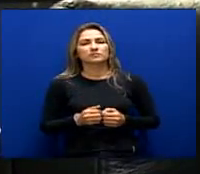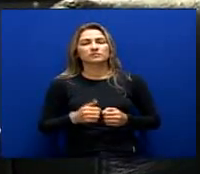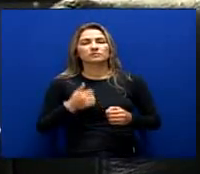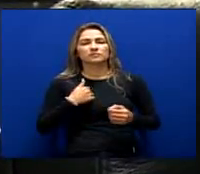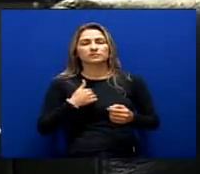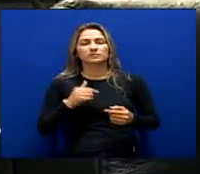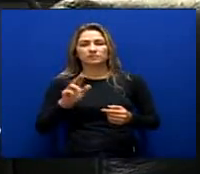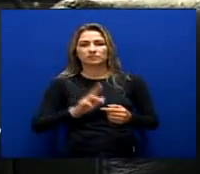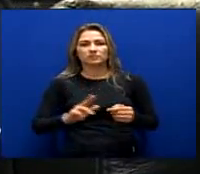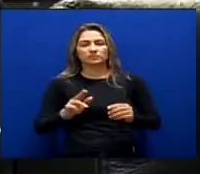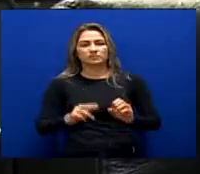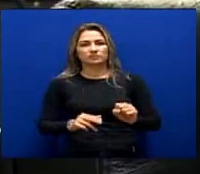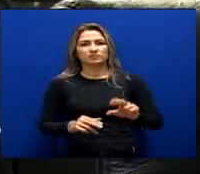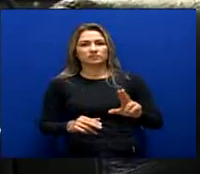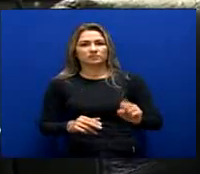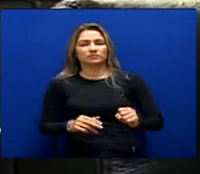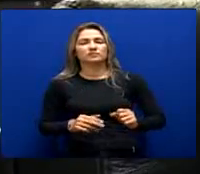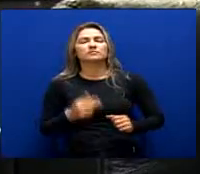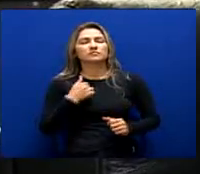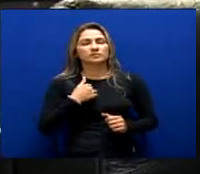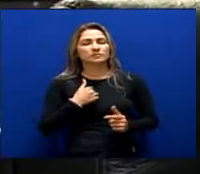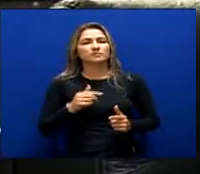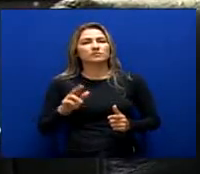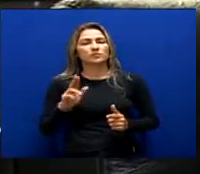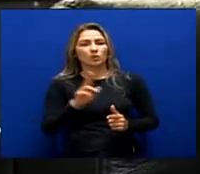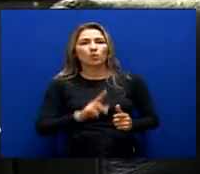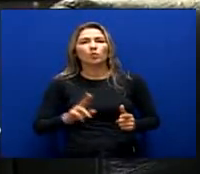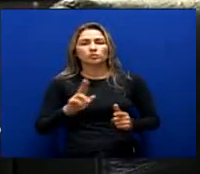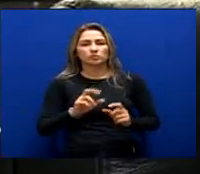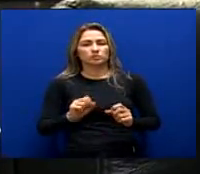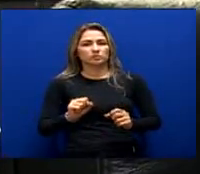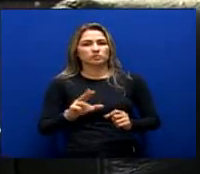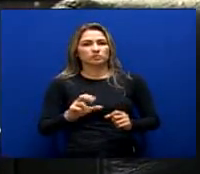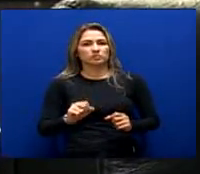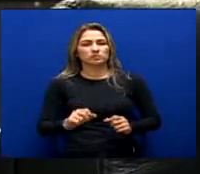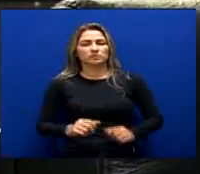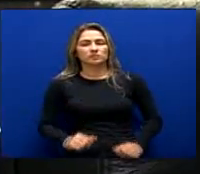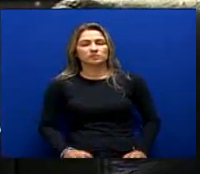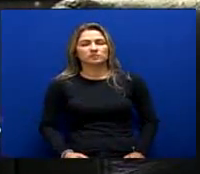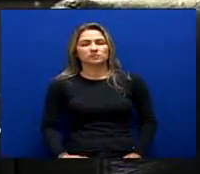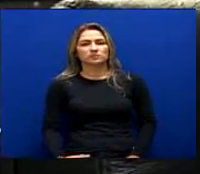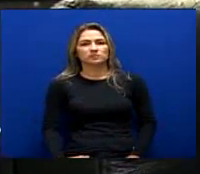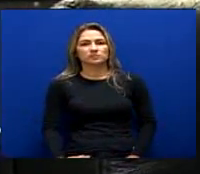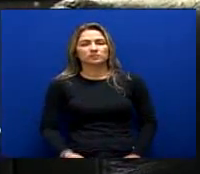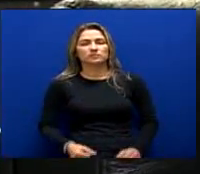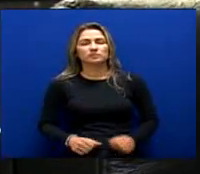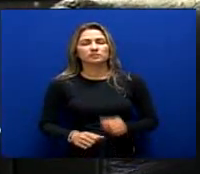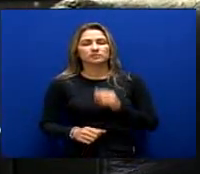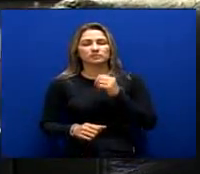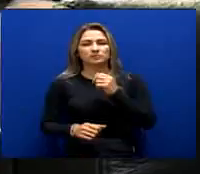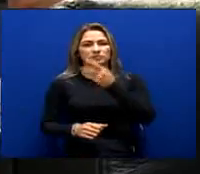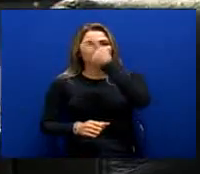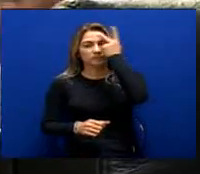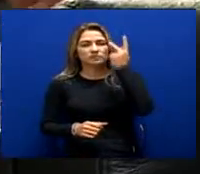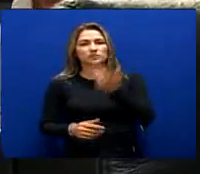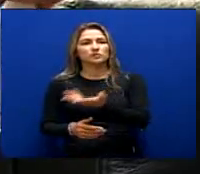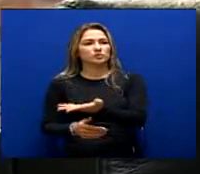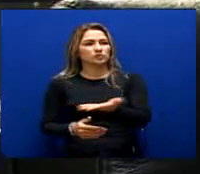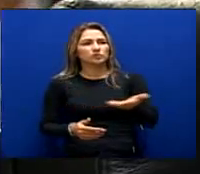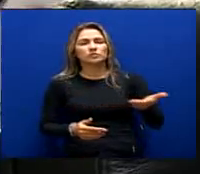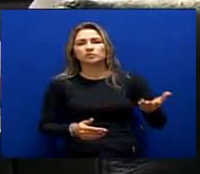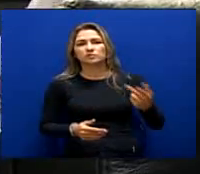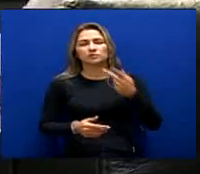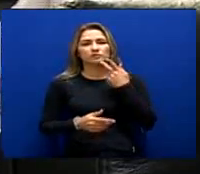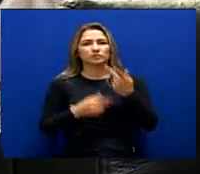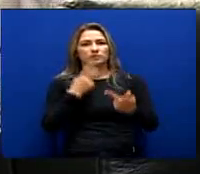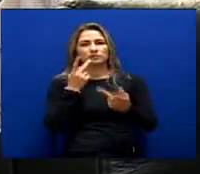sus o usuário dos serviços é na verdade a fala dos presentes já notei algumas coisas